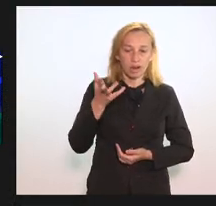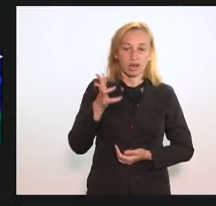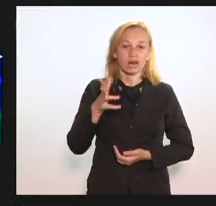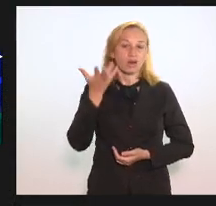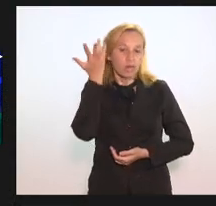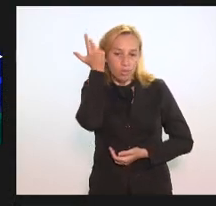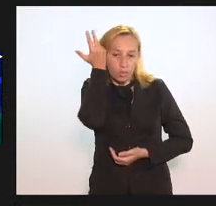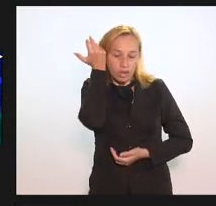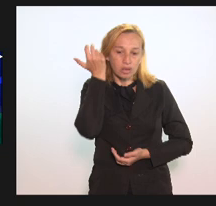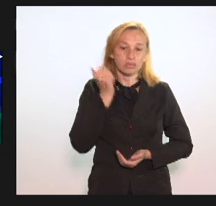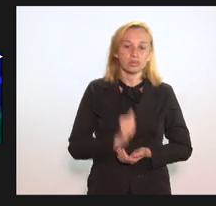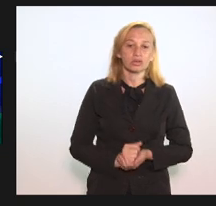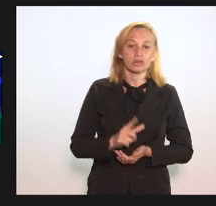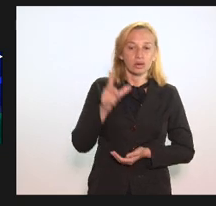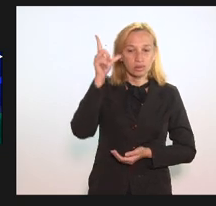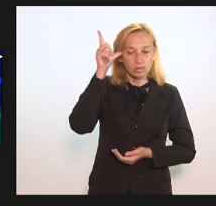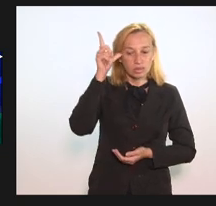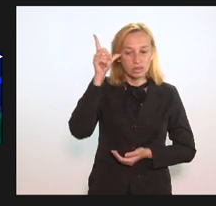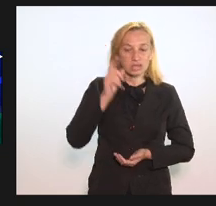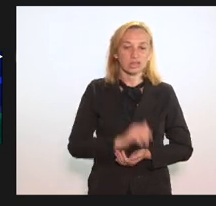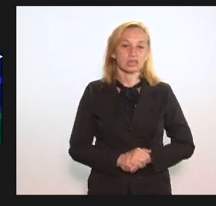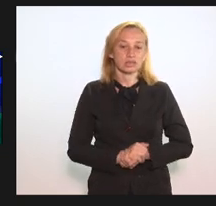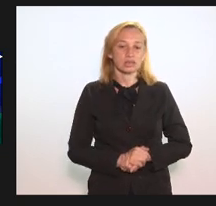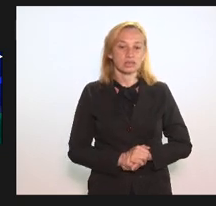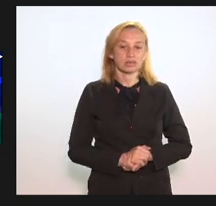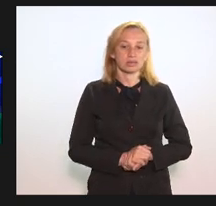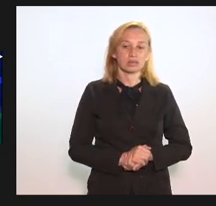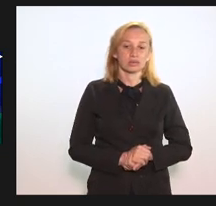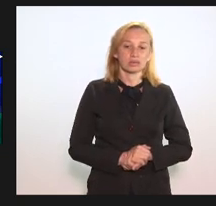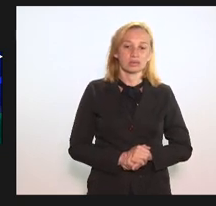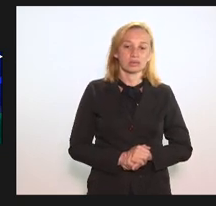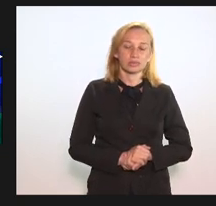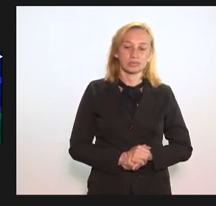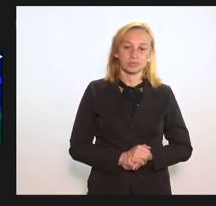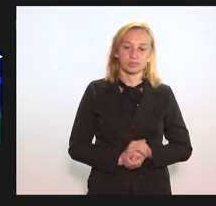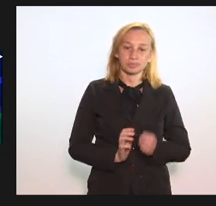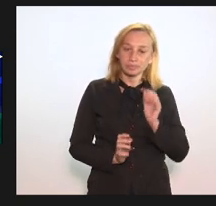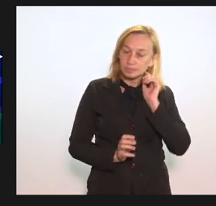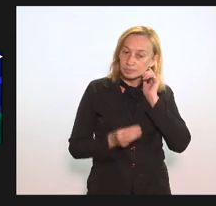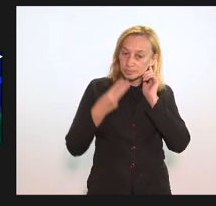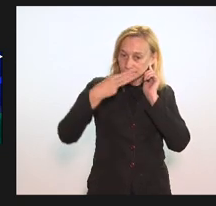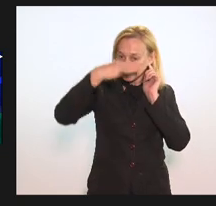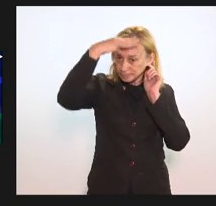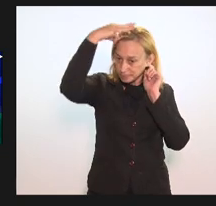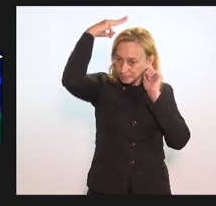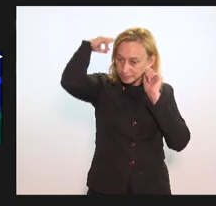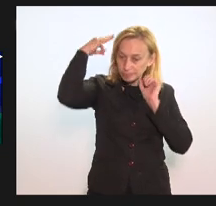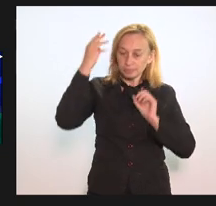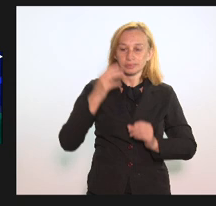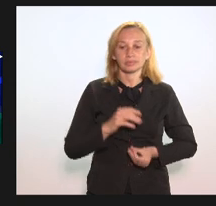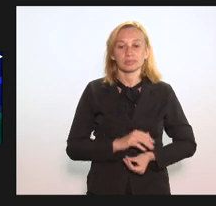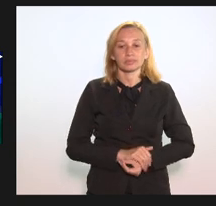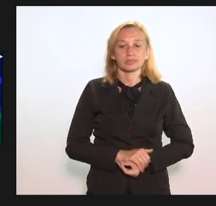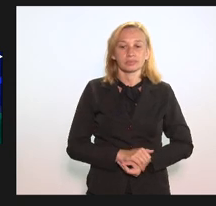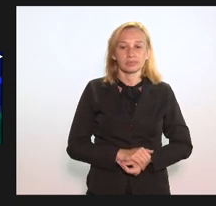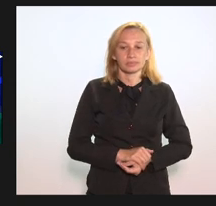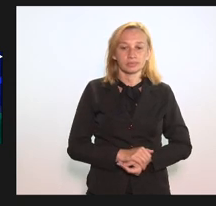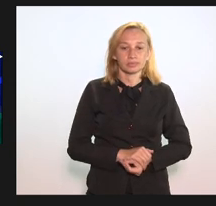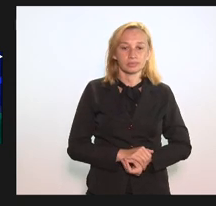mas carinha Eliomar Márcio Pacheco E aí